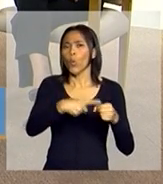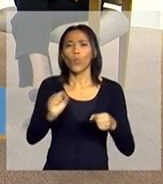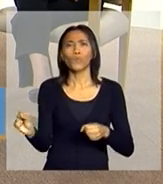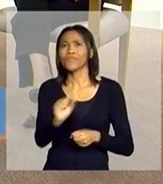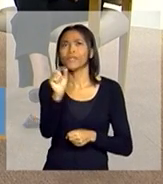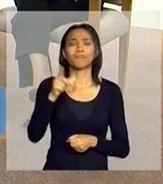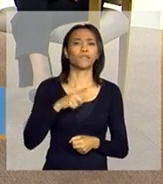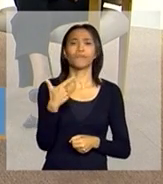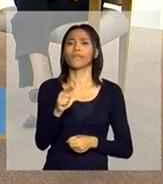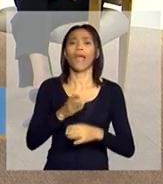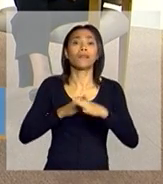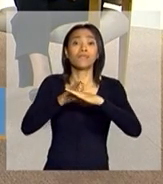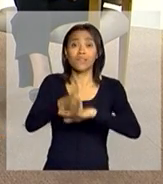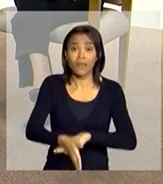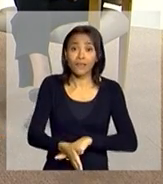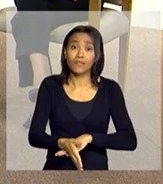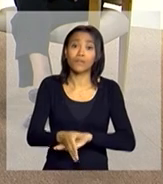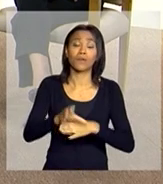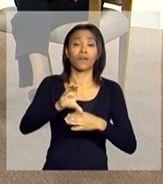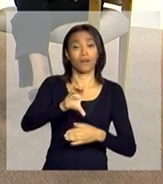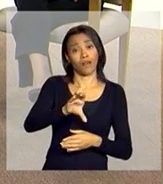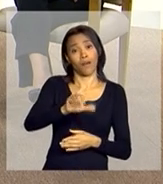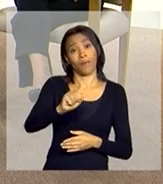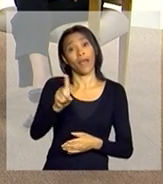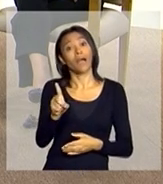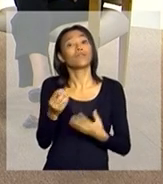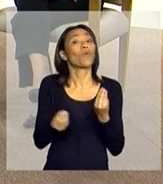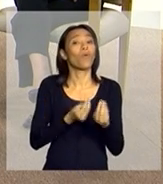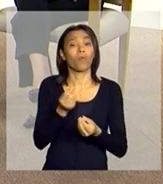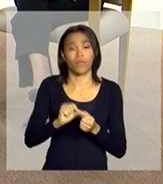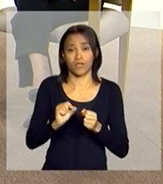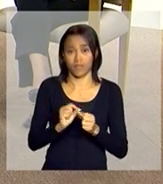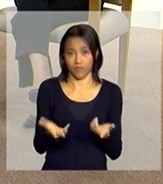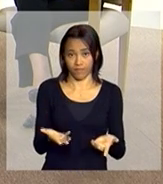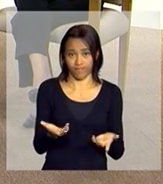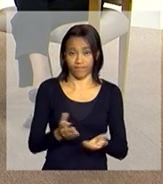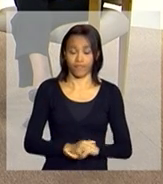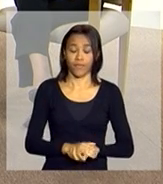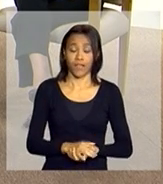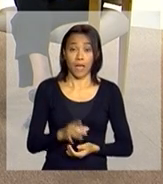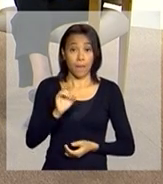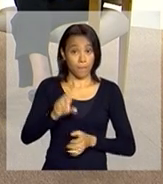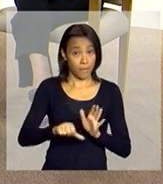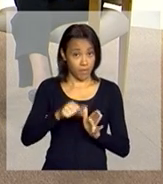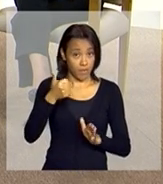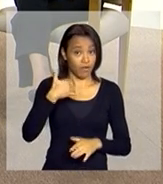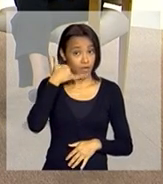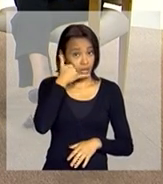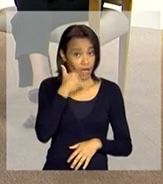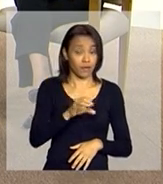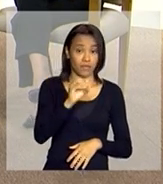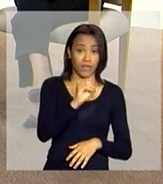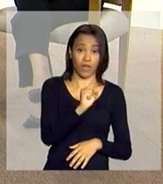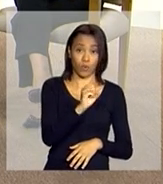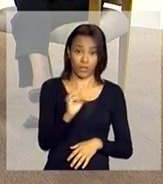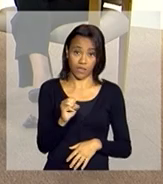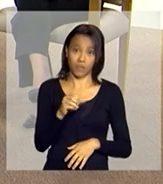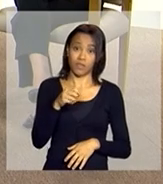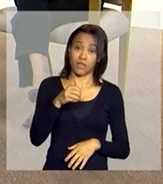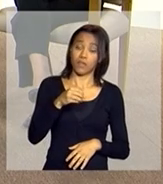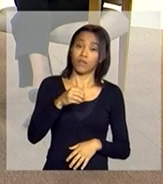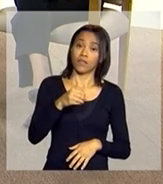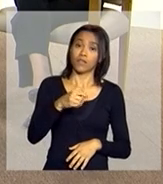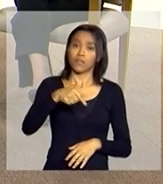CAD suas o que que ele tem que fazer procedimento eh Ligar para 0800 77